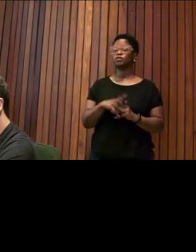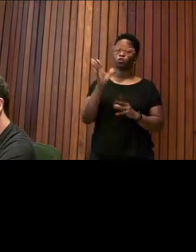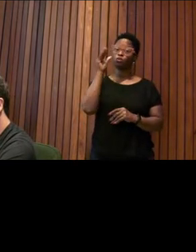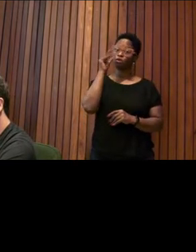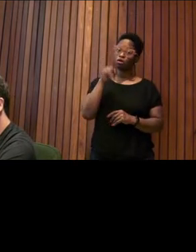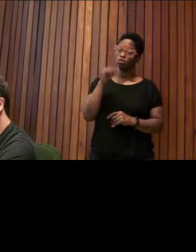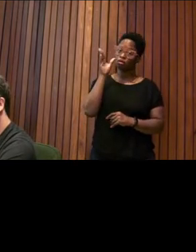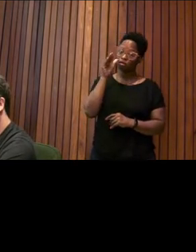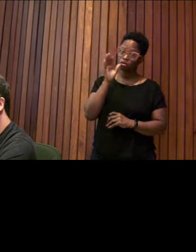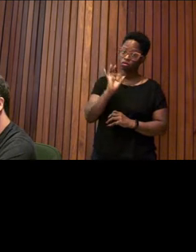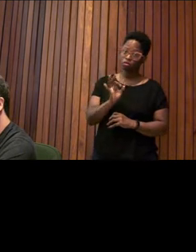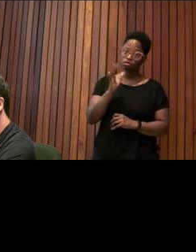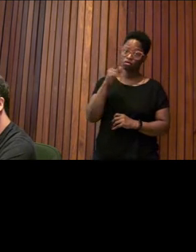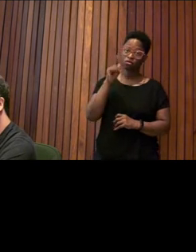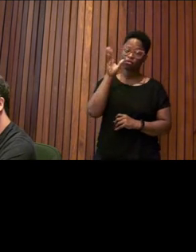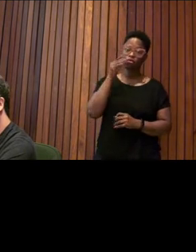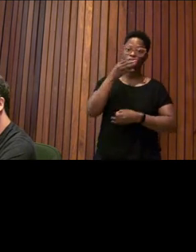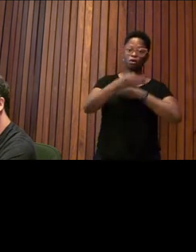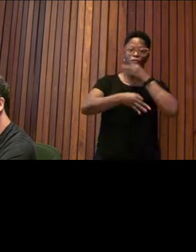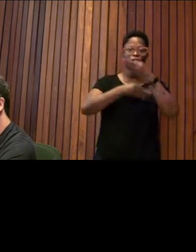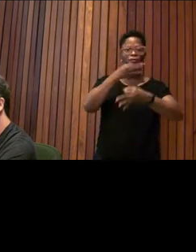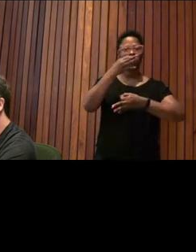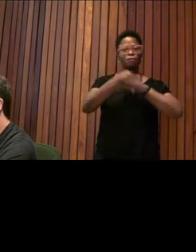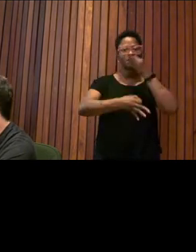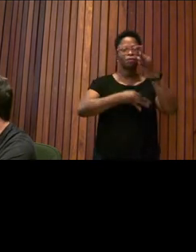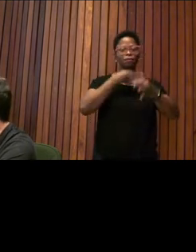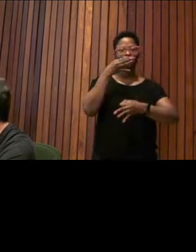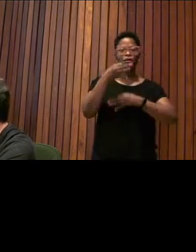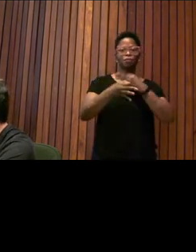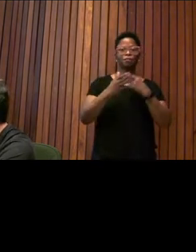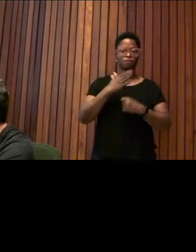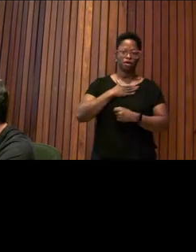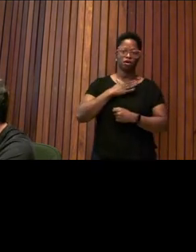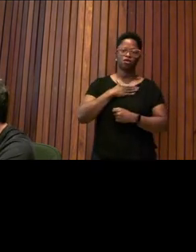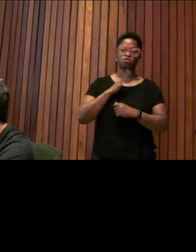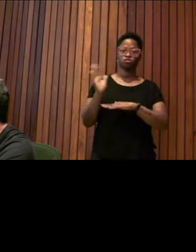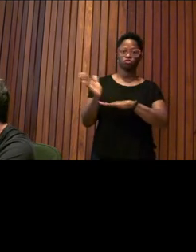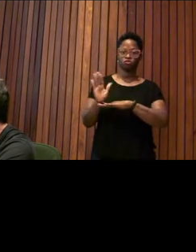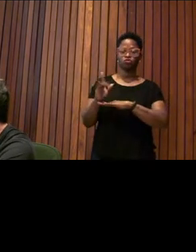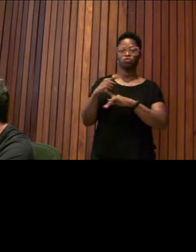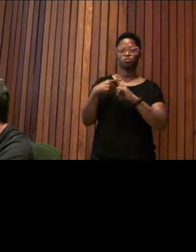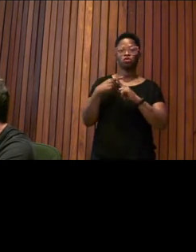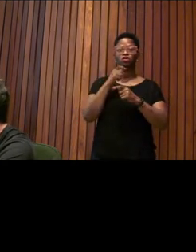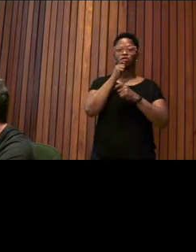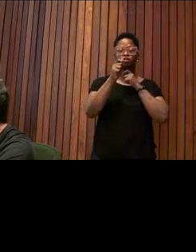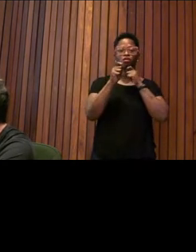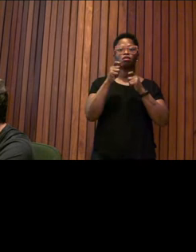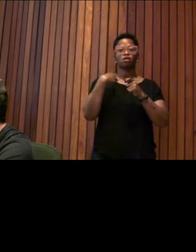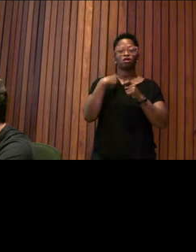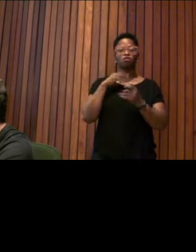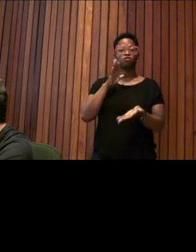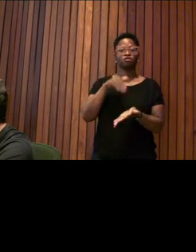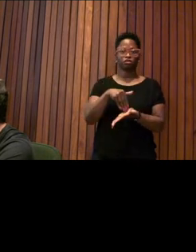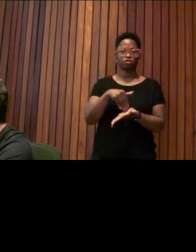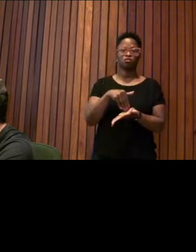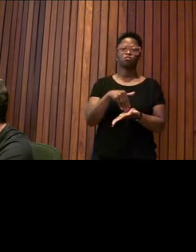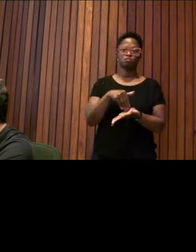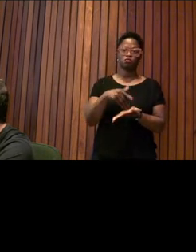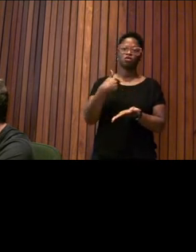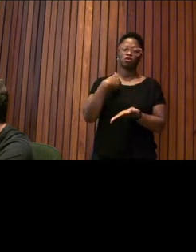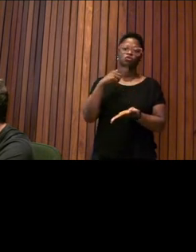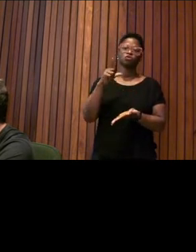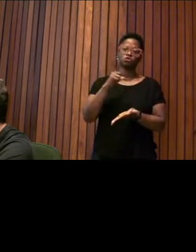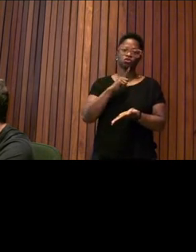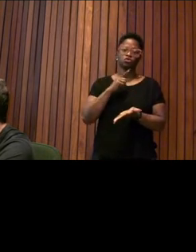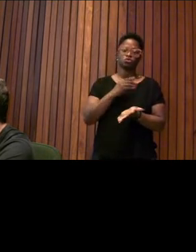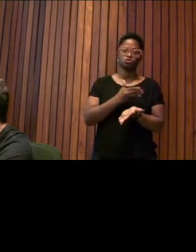curioso, assim, o relato do meu relato no vídeo, porque a entrevista, como eu fiquei muito para o final, eu ainda estava muito